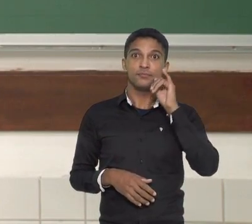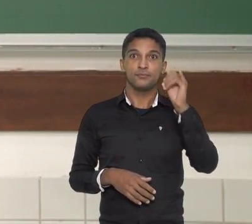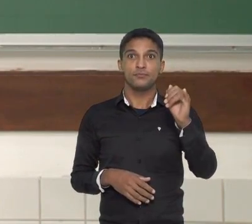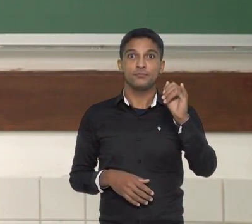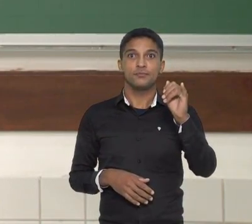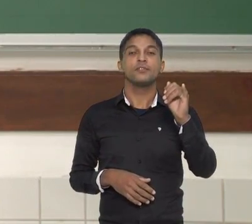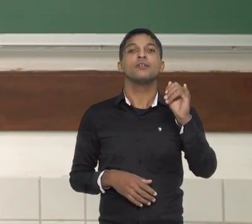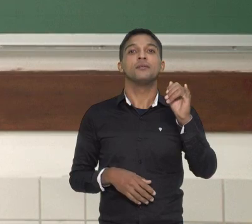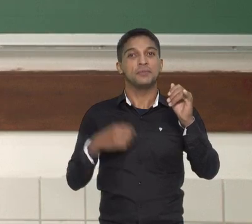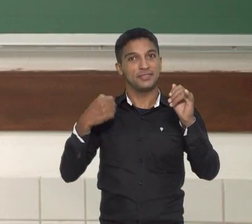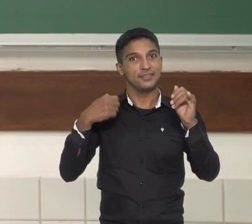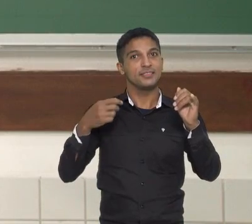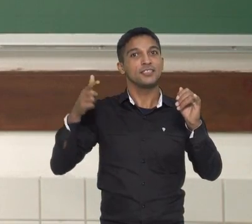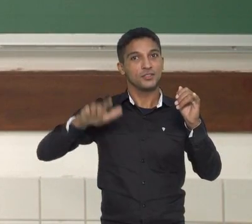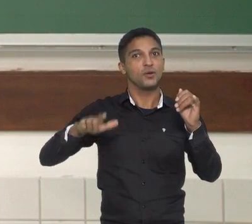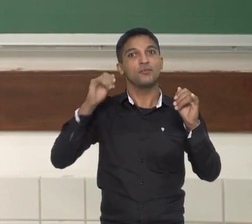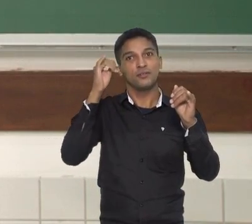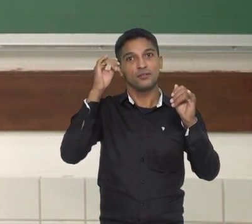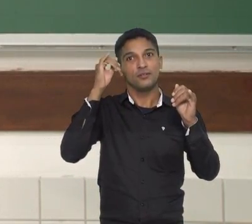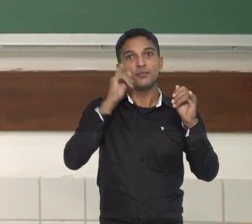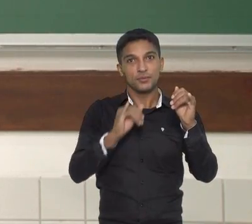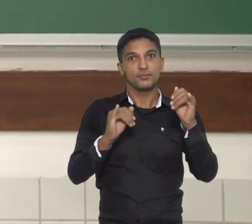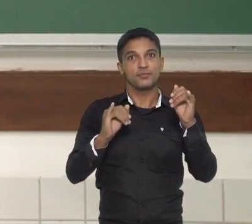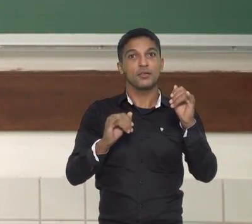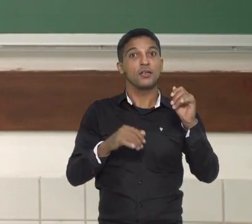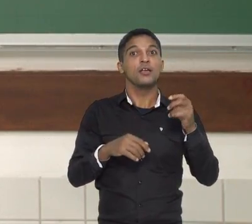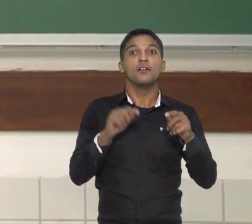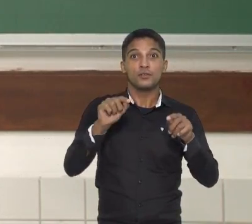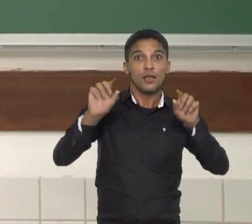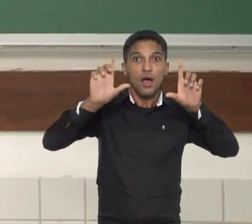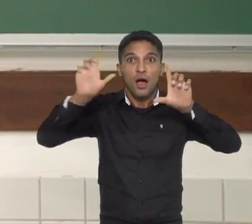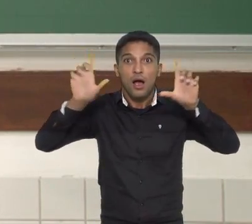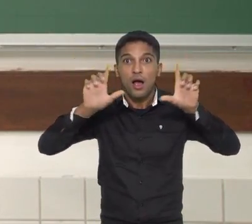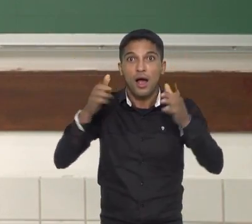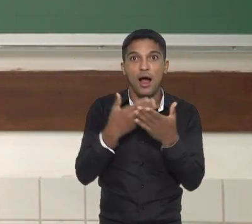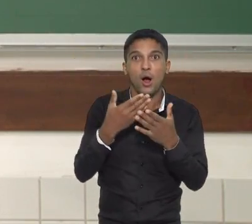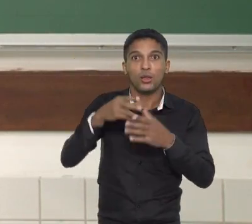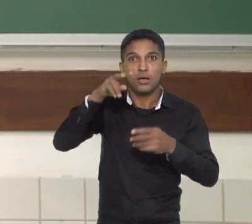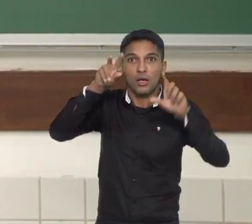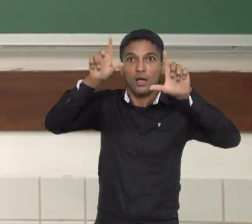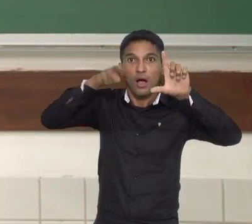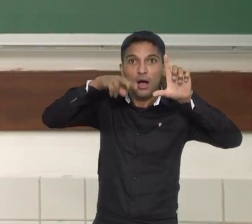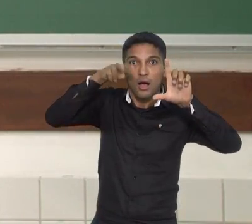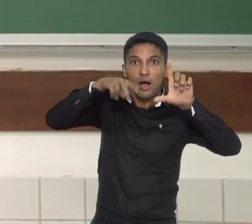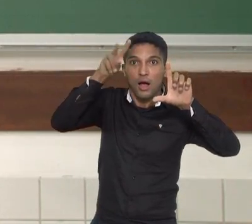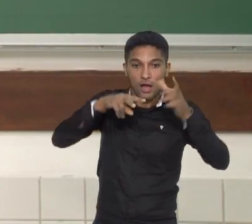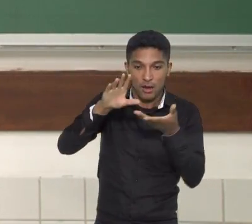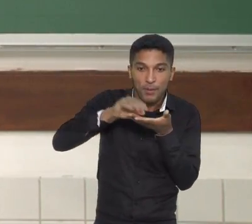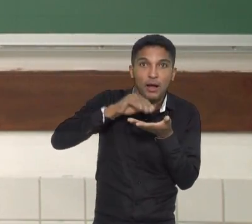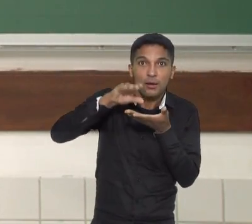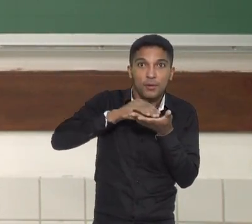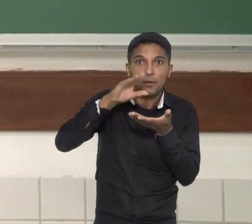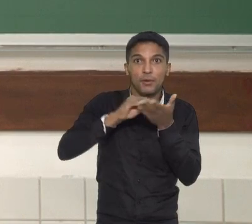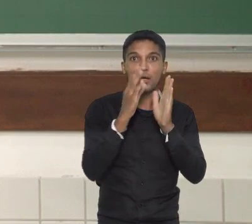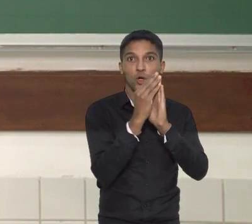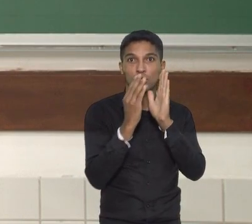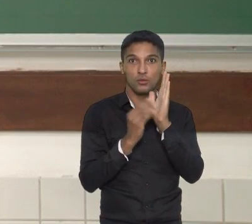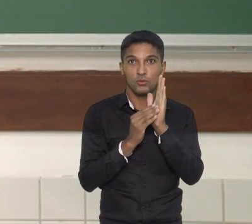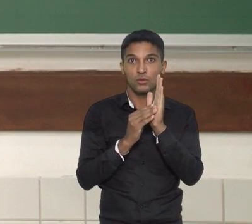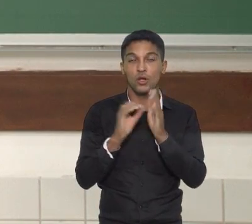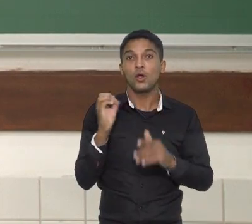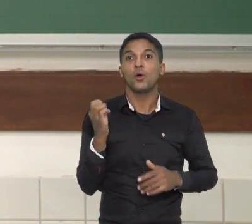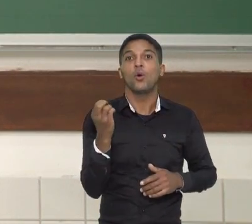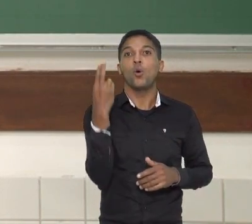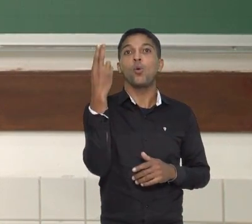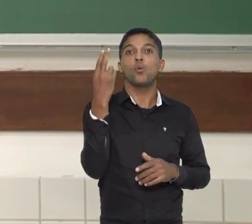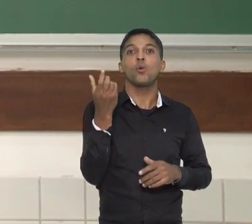nunca é demais relembrar. Você que está assistindo as aulas pela TV ou por outras plataformas, você não se esqueça